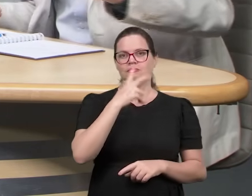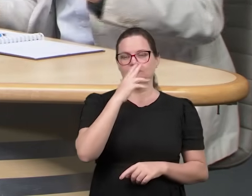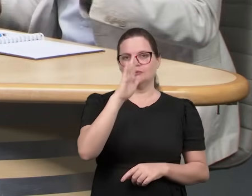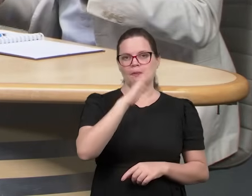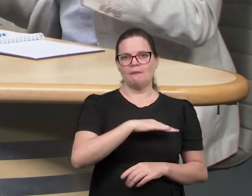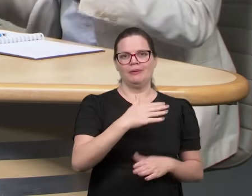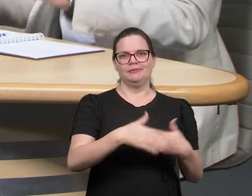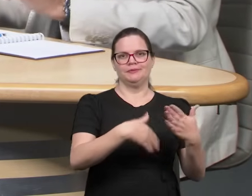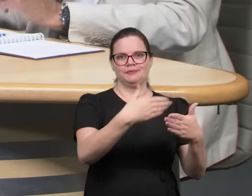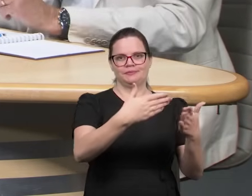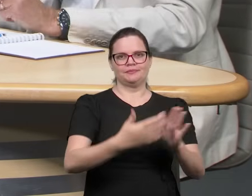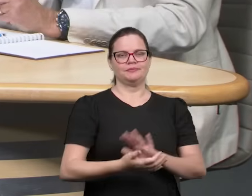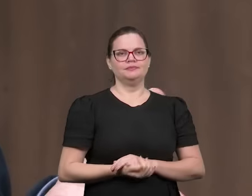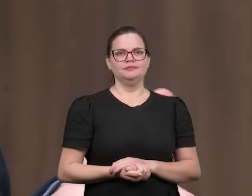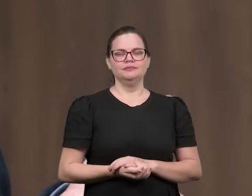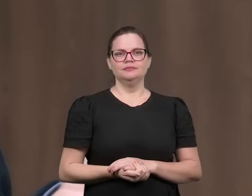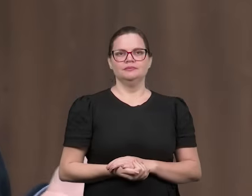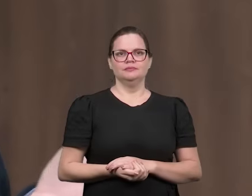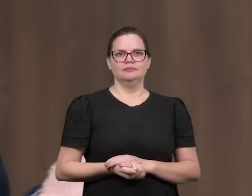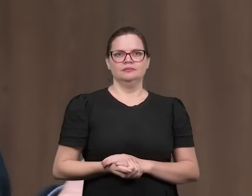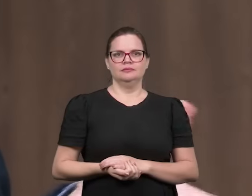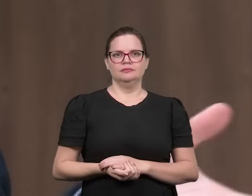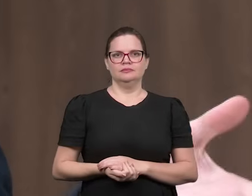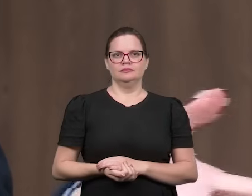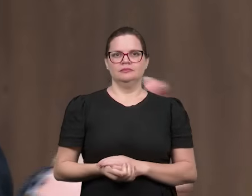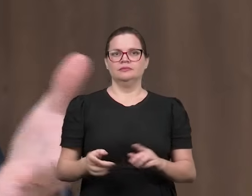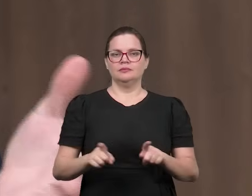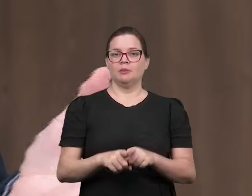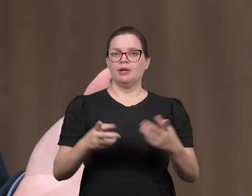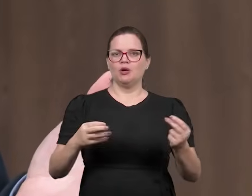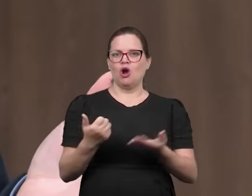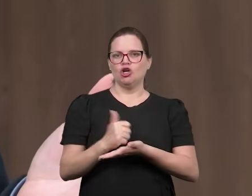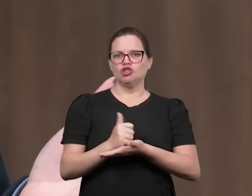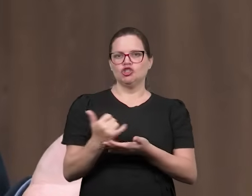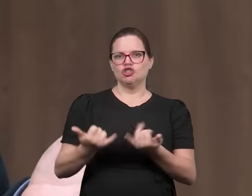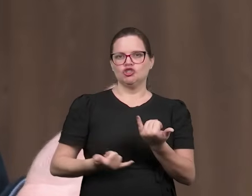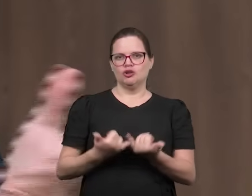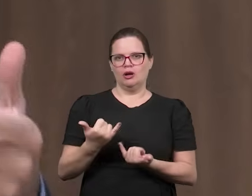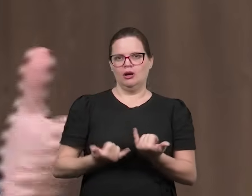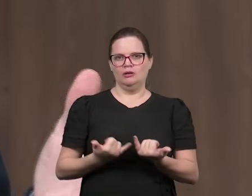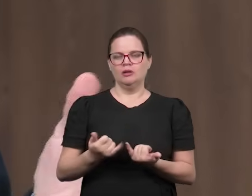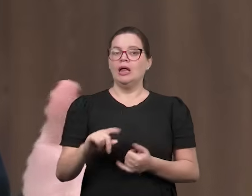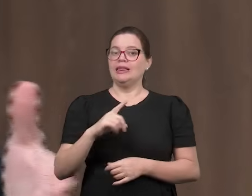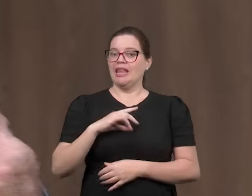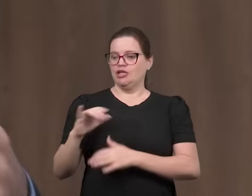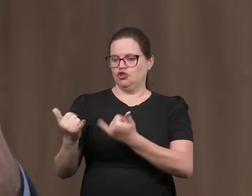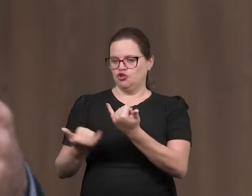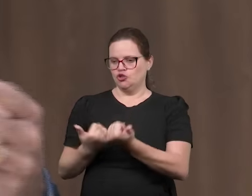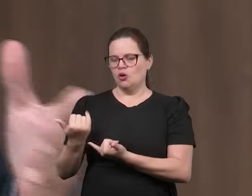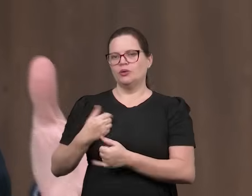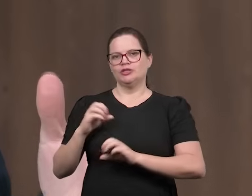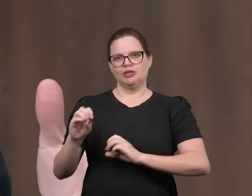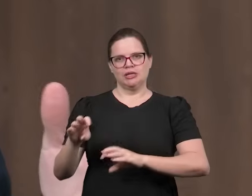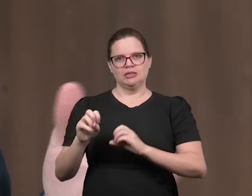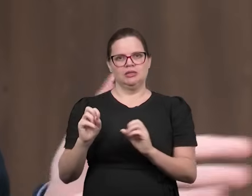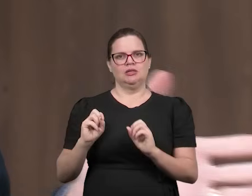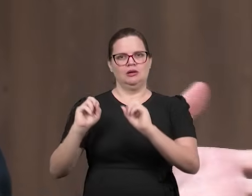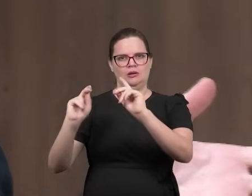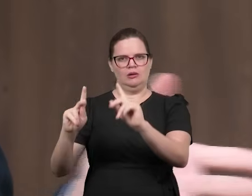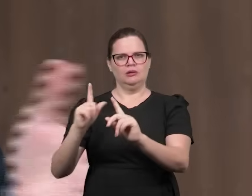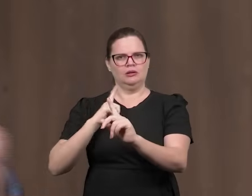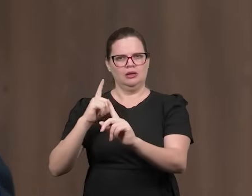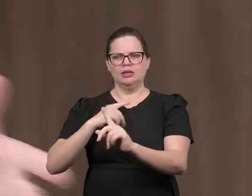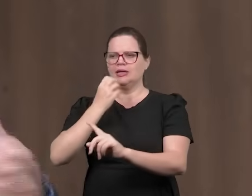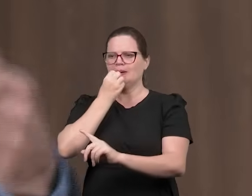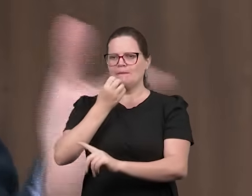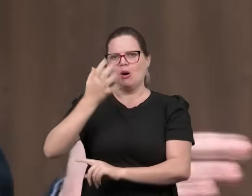gente lembra que, às vezes, jogos, né, eletrônicos, que tem os jogos educativos que ajudam a construir, mas tem